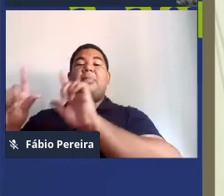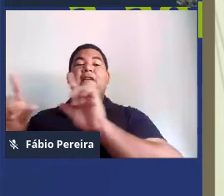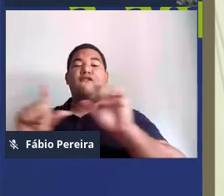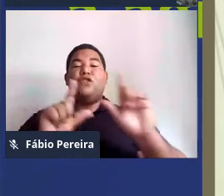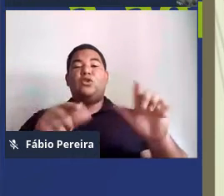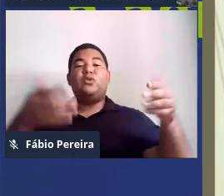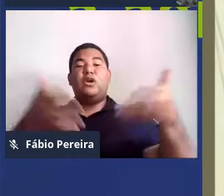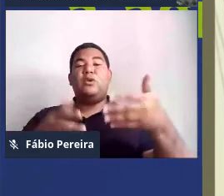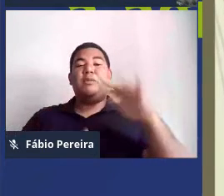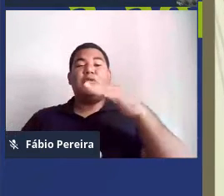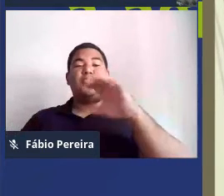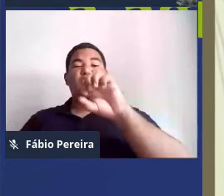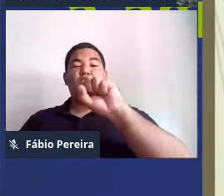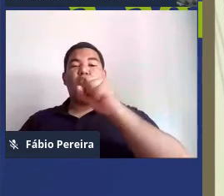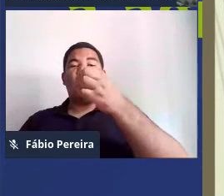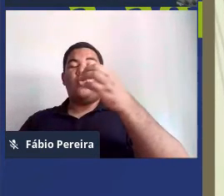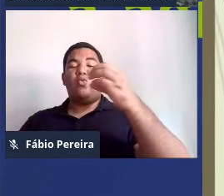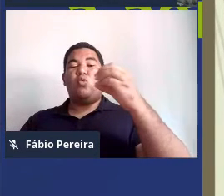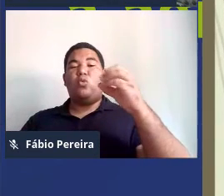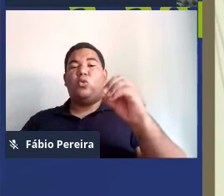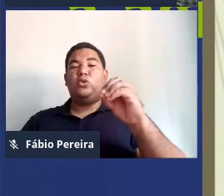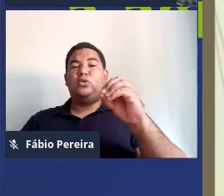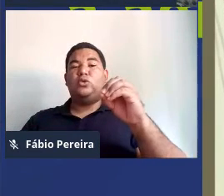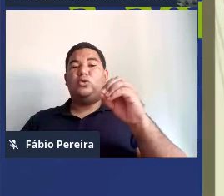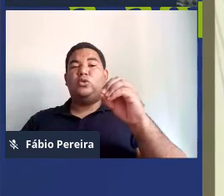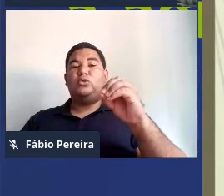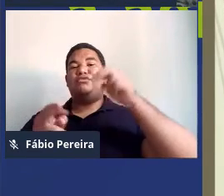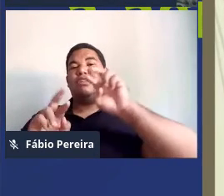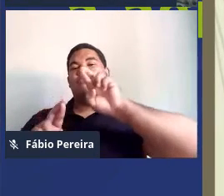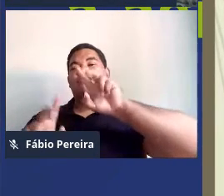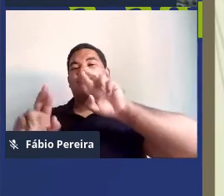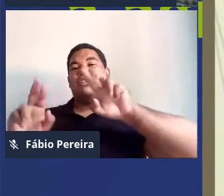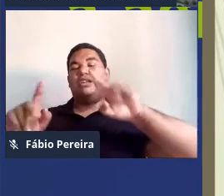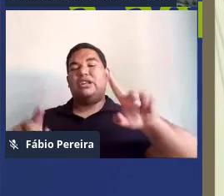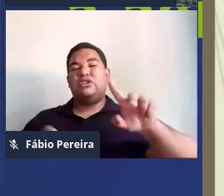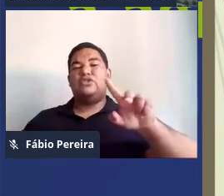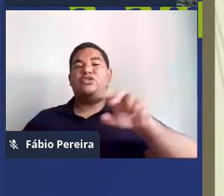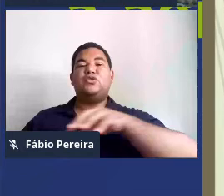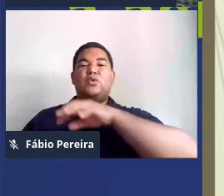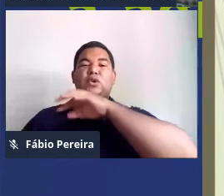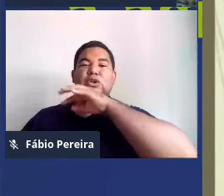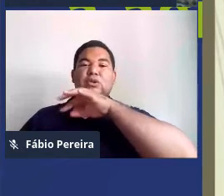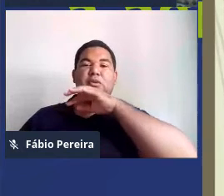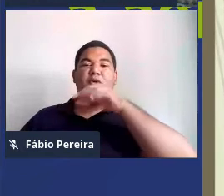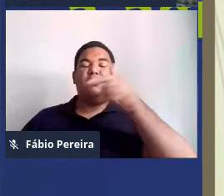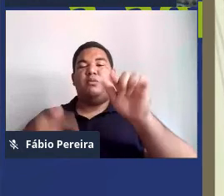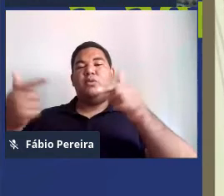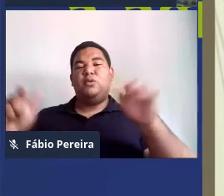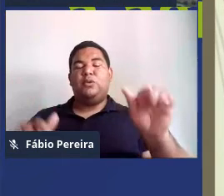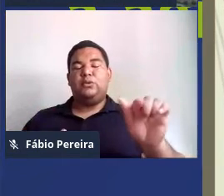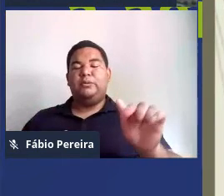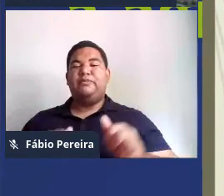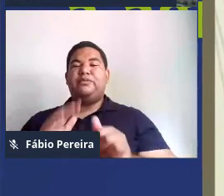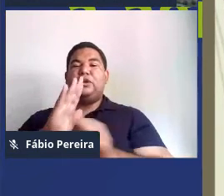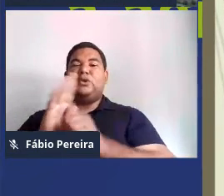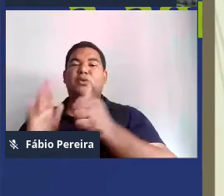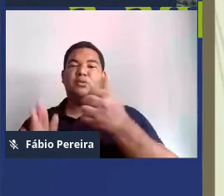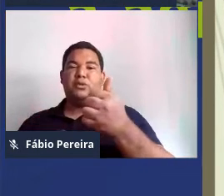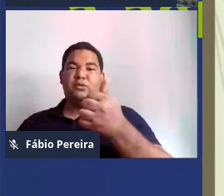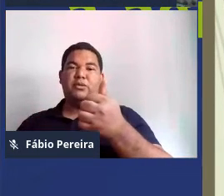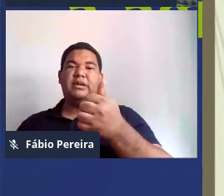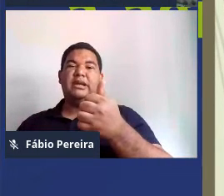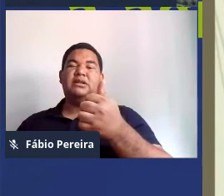genes que estão diferentes de uma espécie para outra. Então, veja que no primeiro momento, salinidade 0,